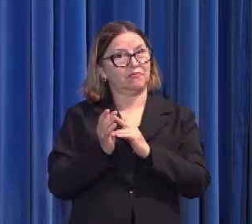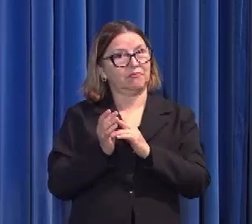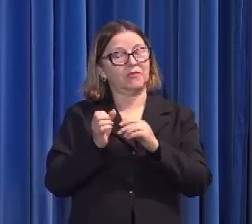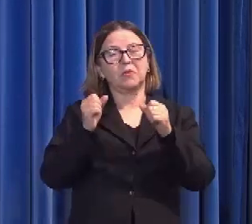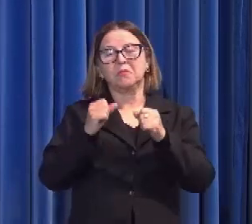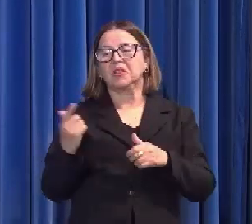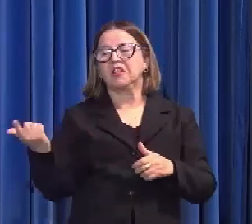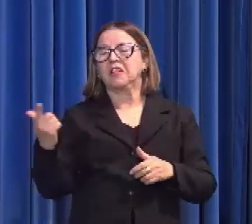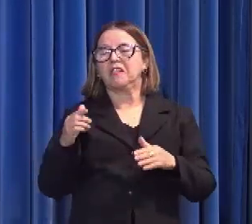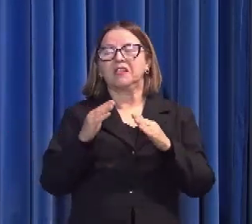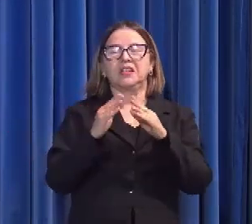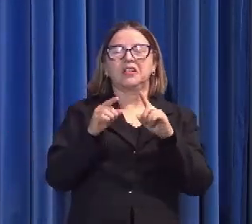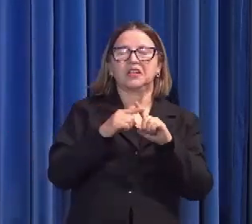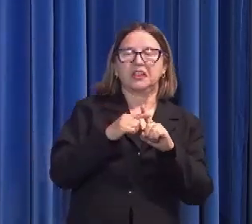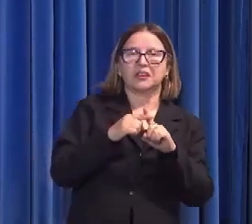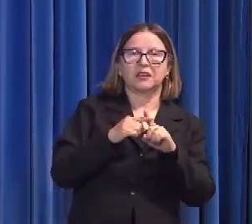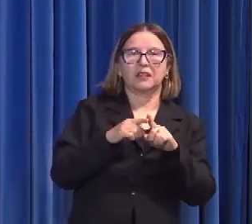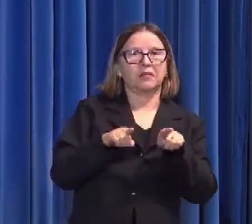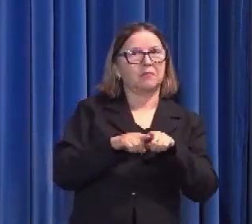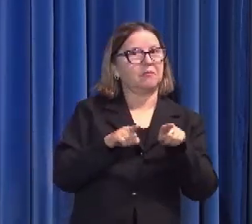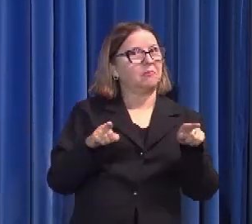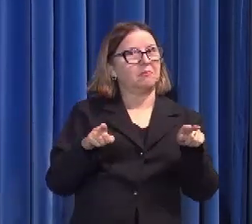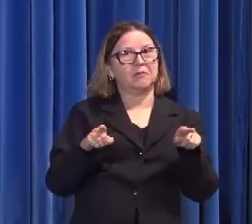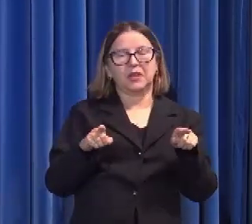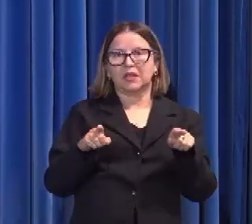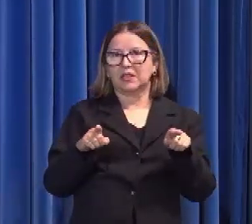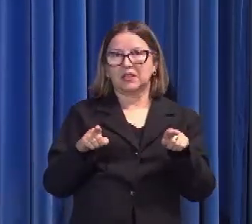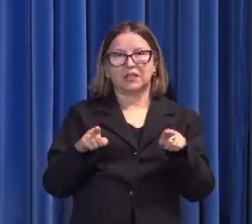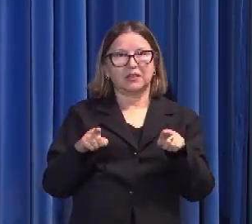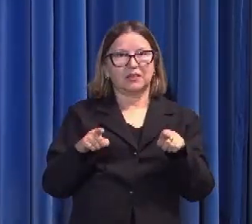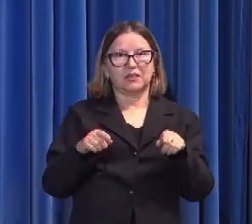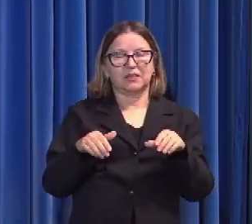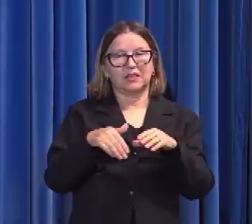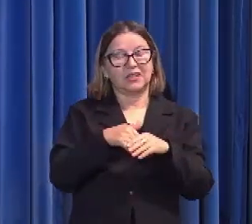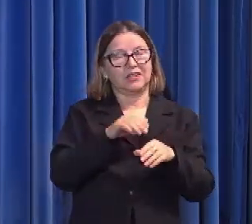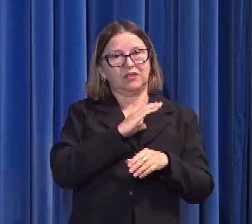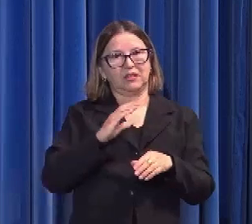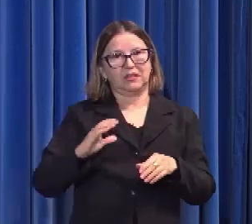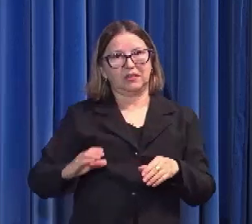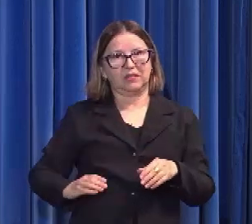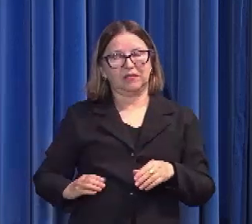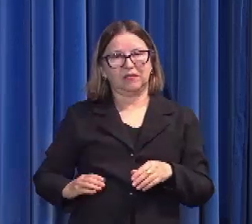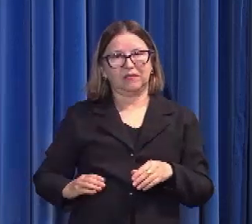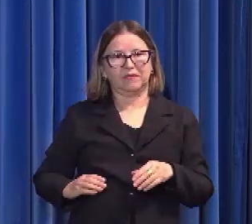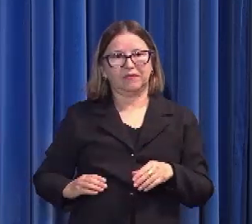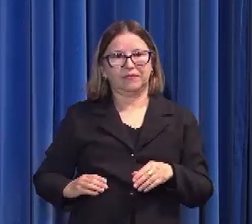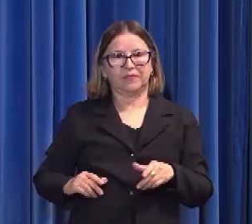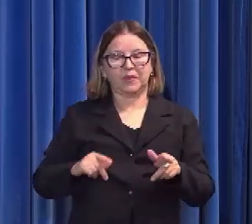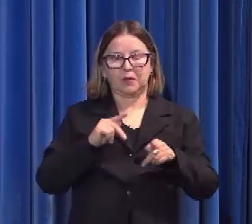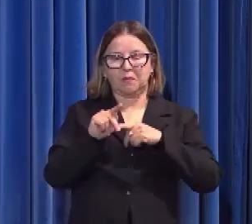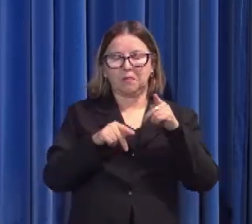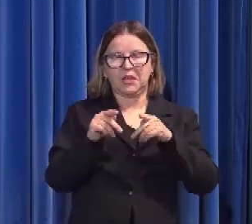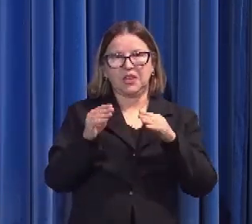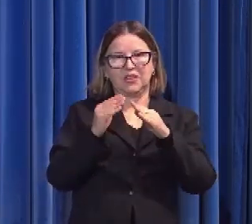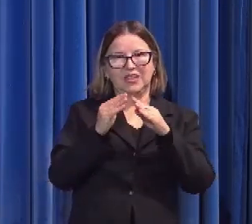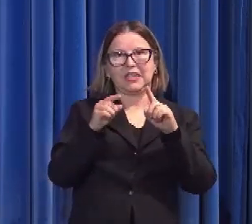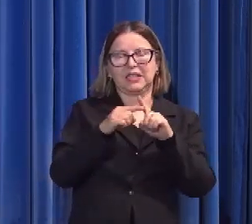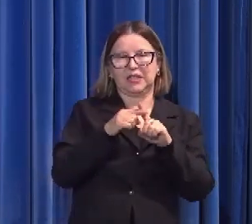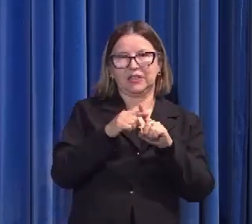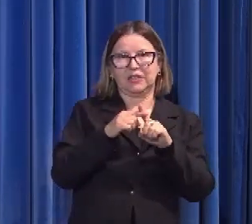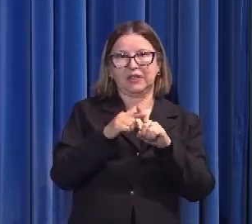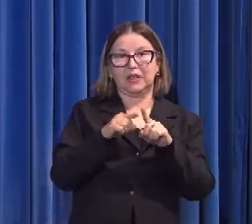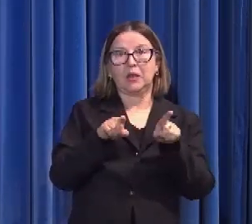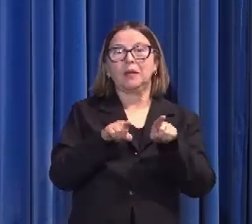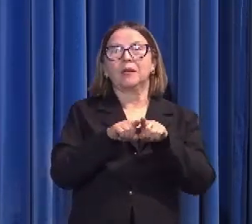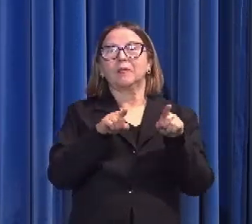Cristo muita gente na igreja É mas eu tenho observado que